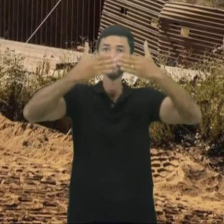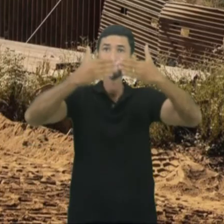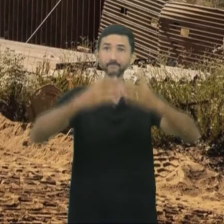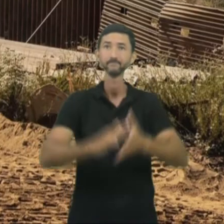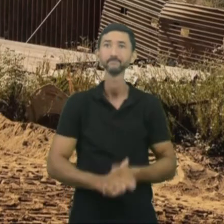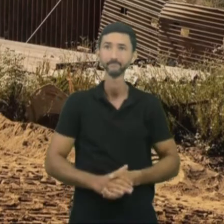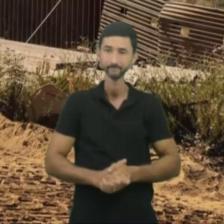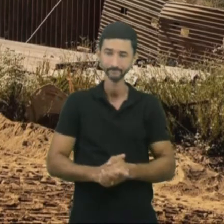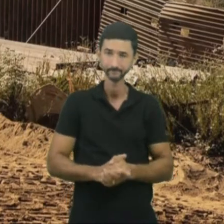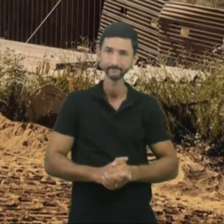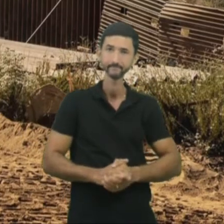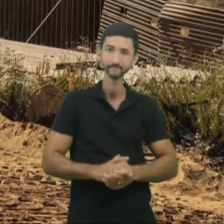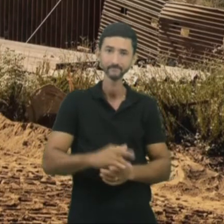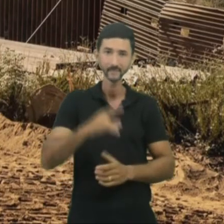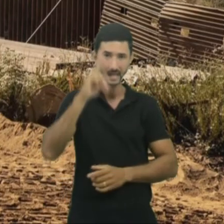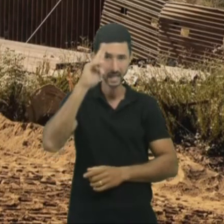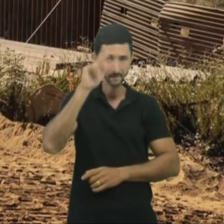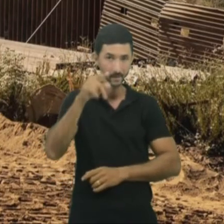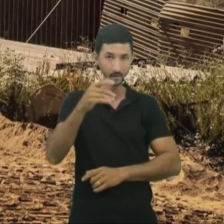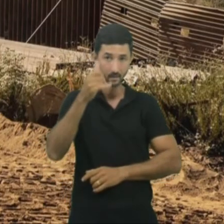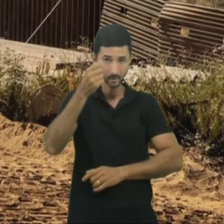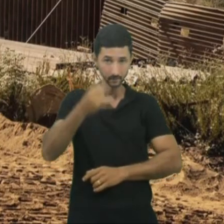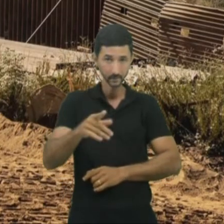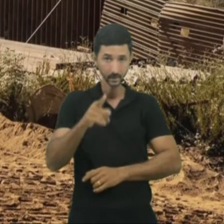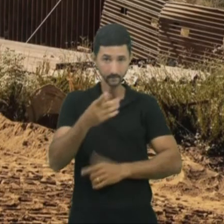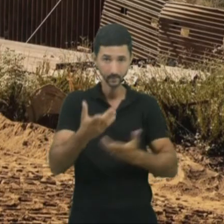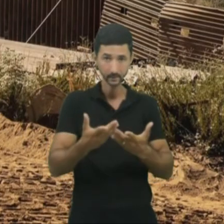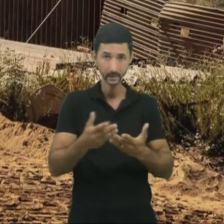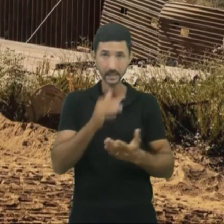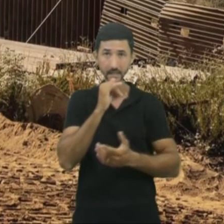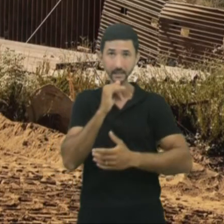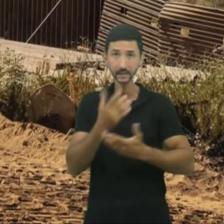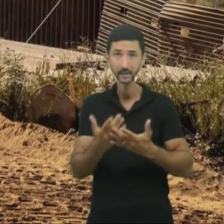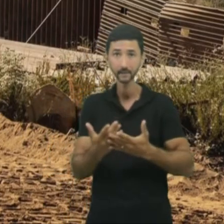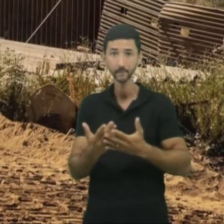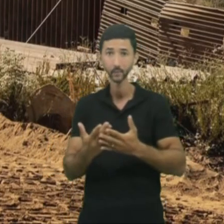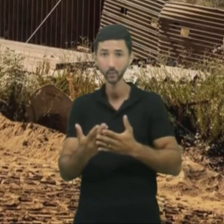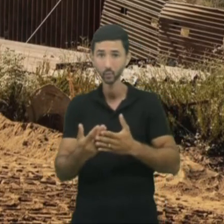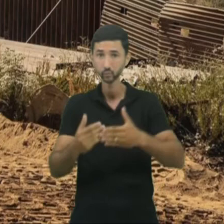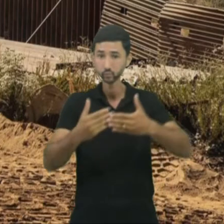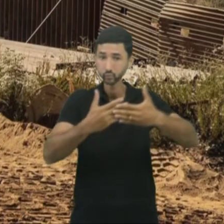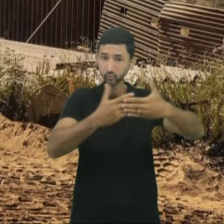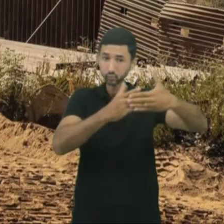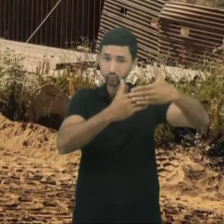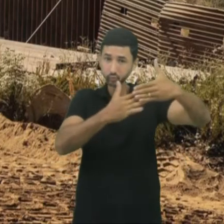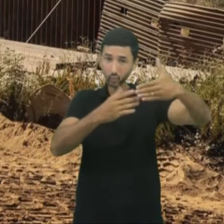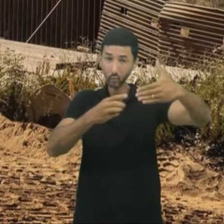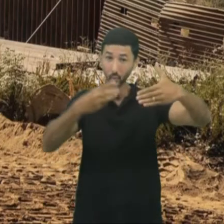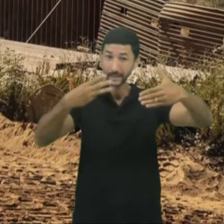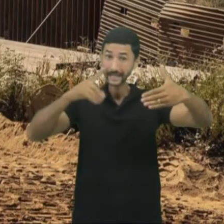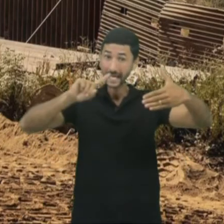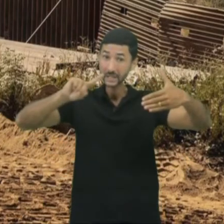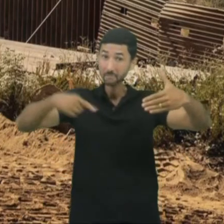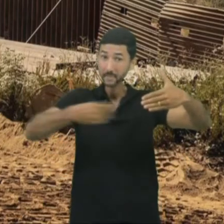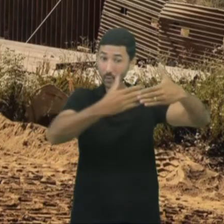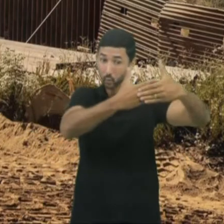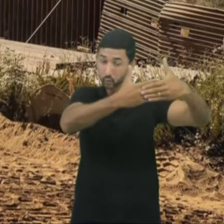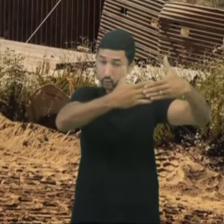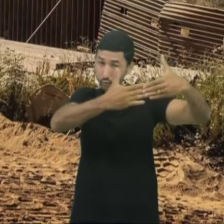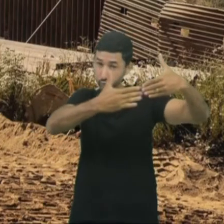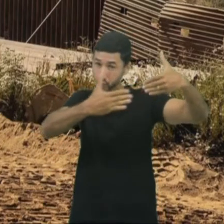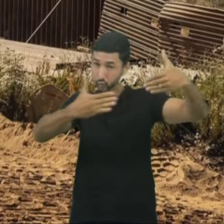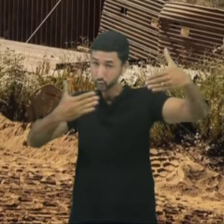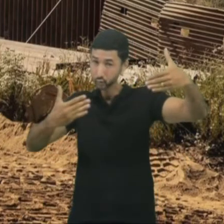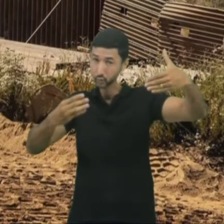ainda há pouco eu disse a vocês que são 3.000 quilômetros de fronteira com